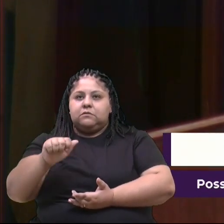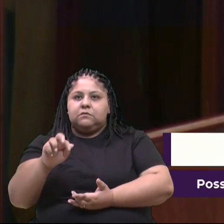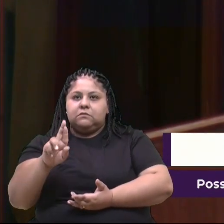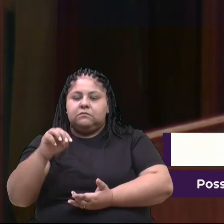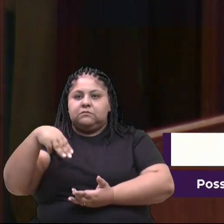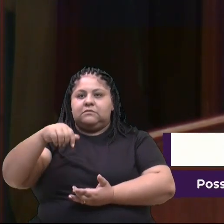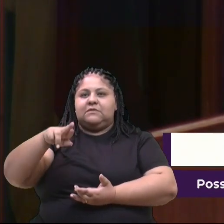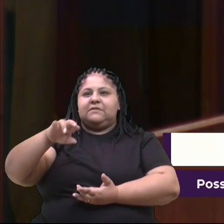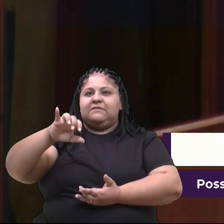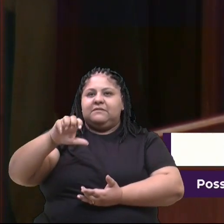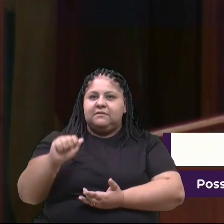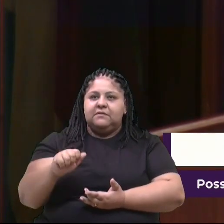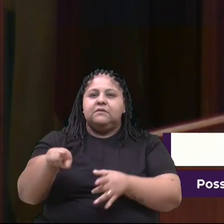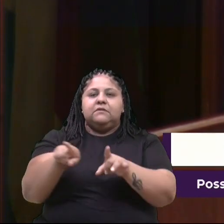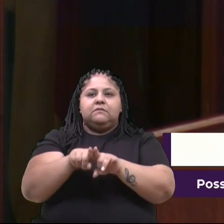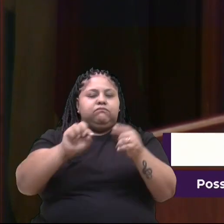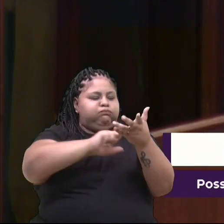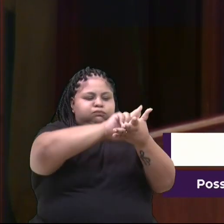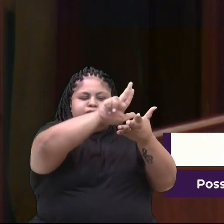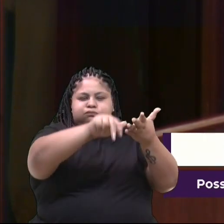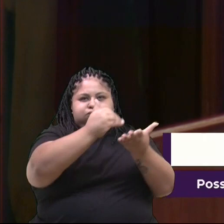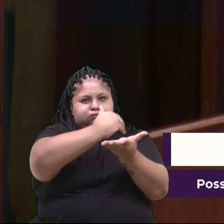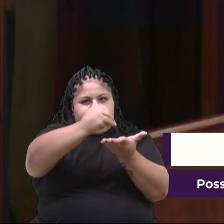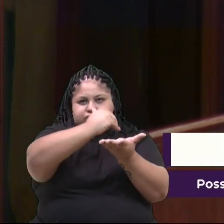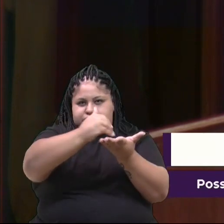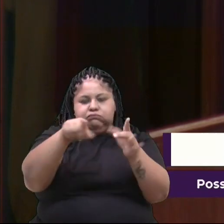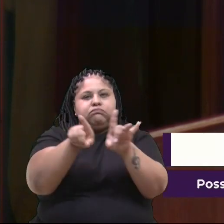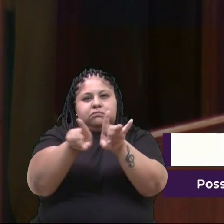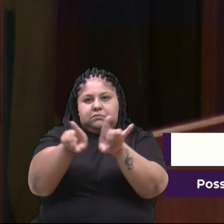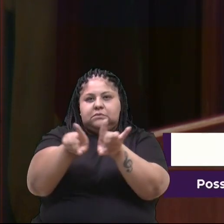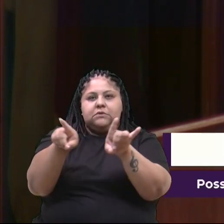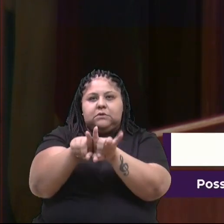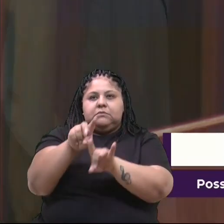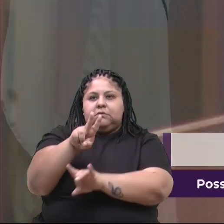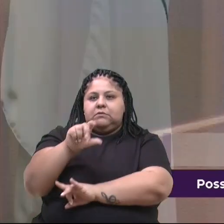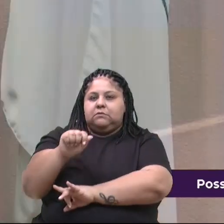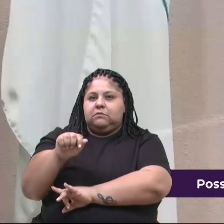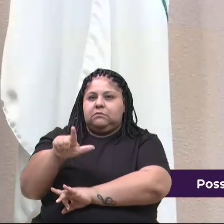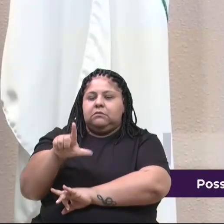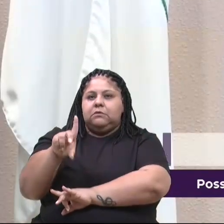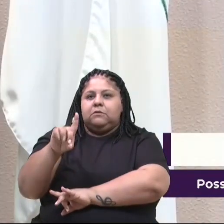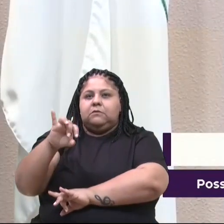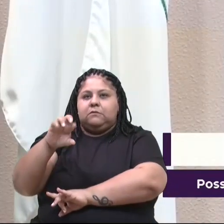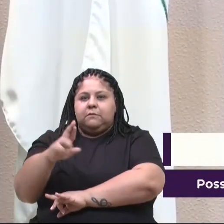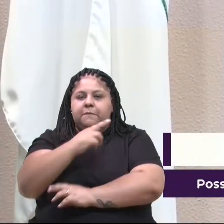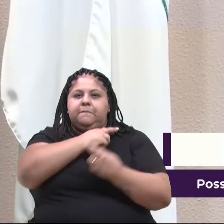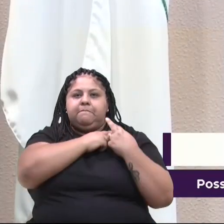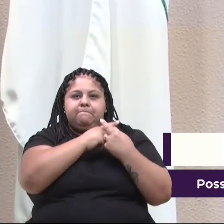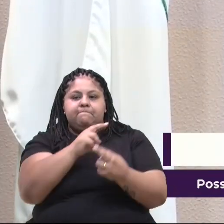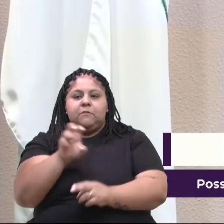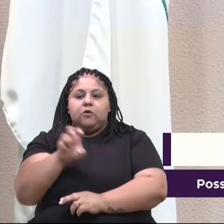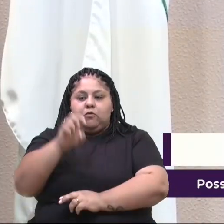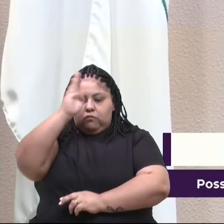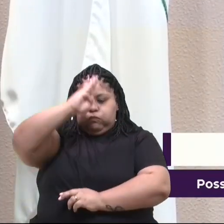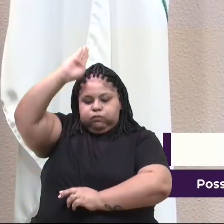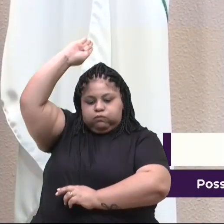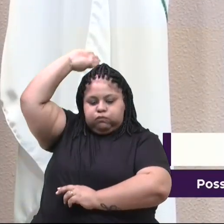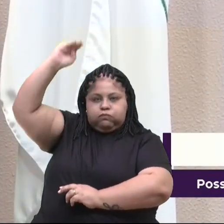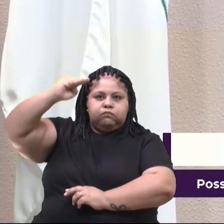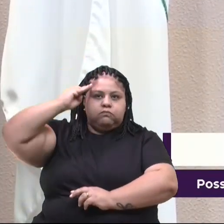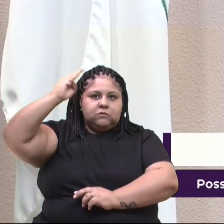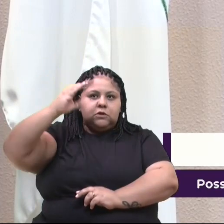Fagherazzi, saúdo o presidente da UAB, Valdir Walter, representando o 5º Batalhão de Bombeiros, Tenente